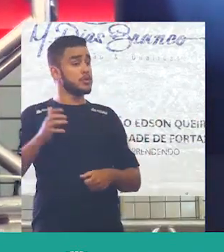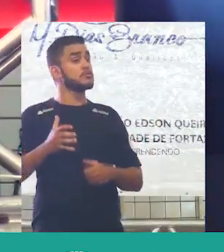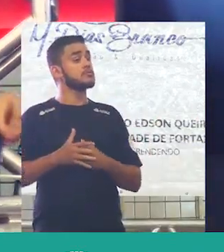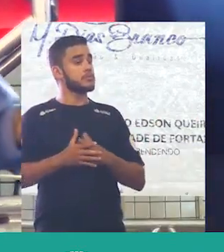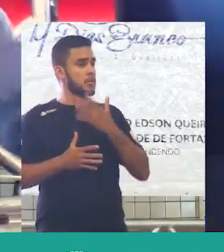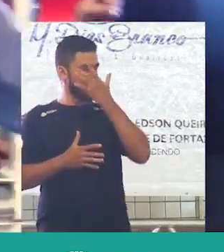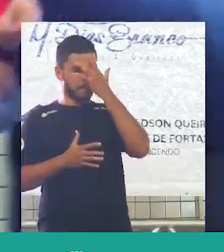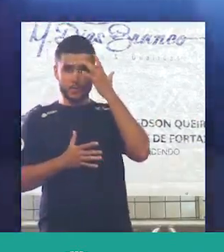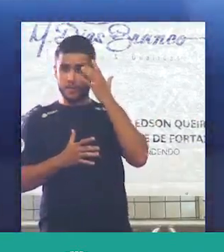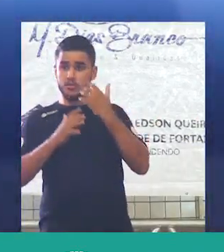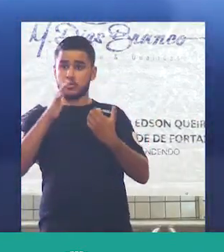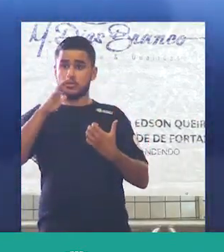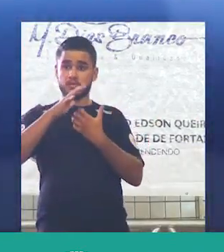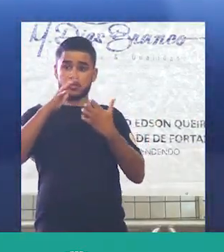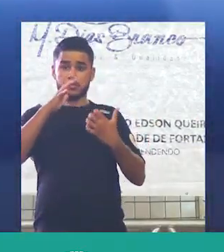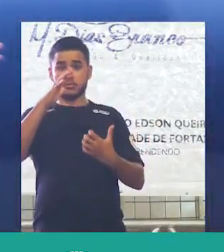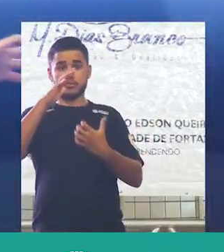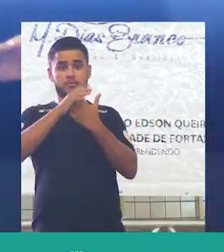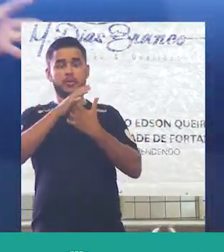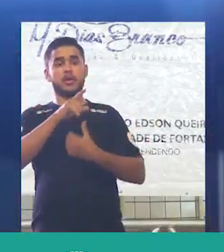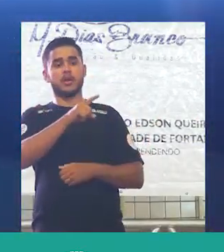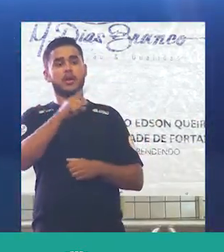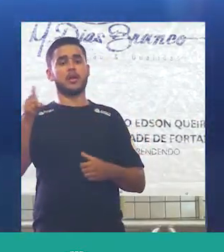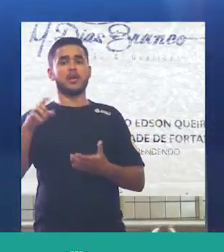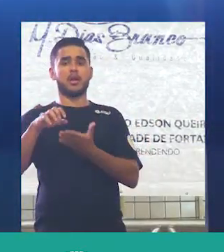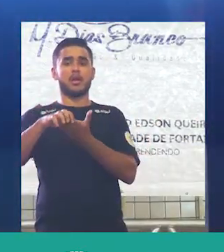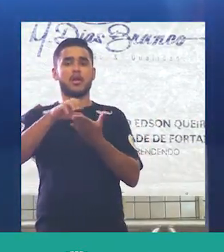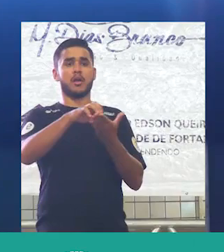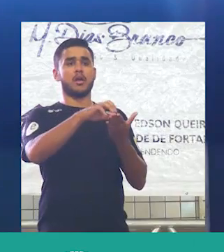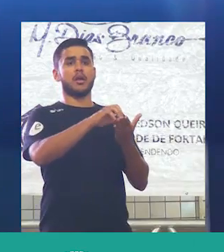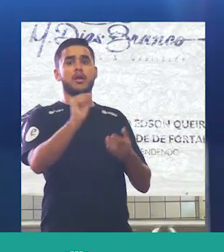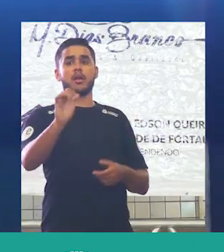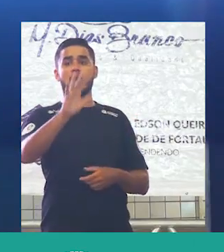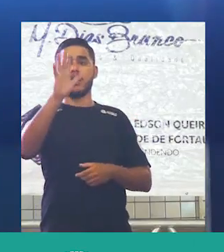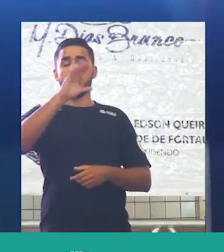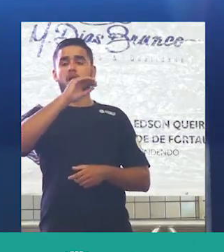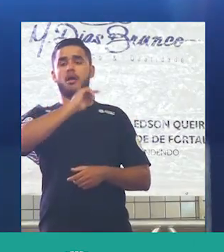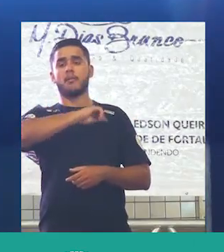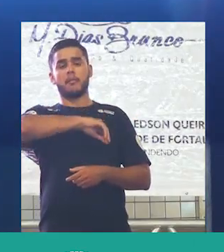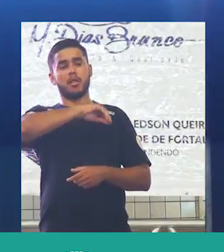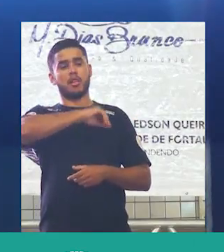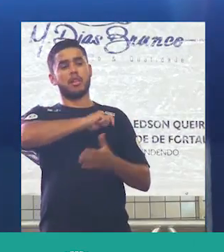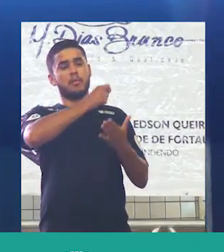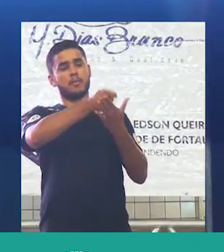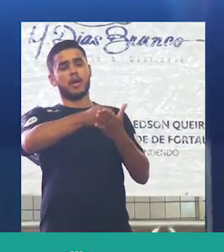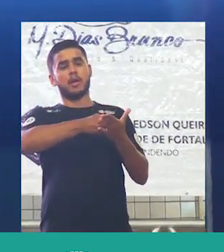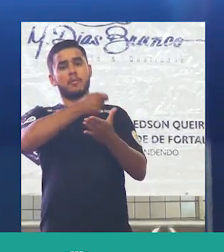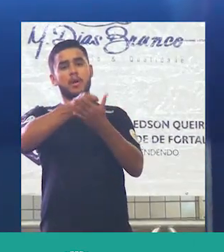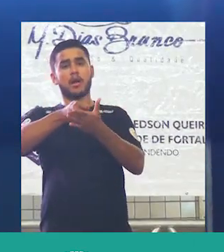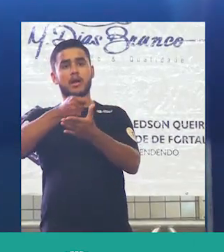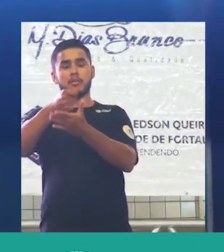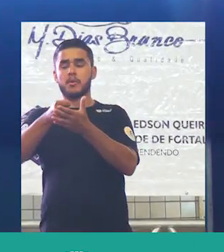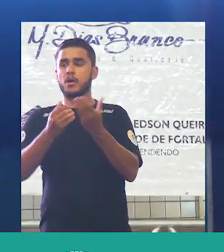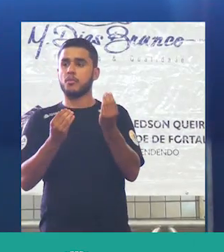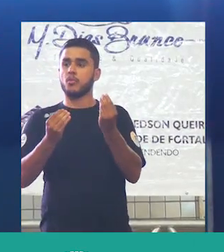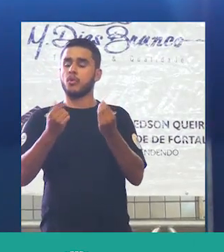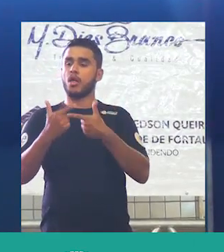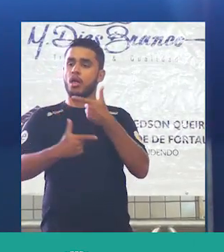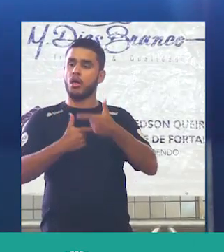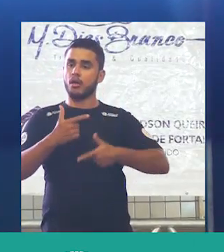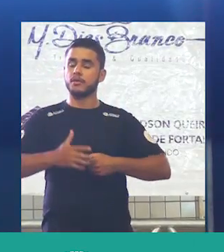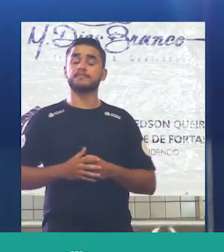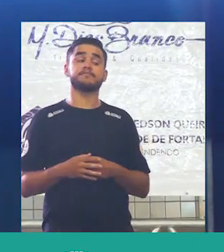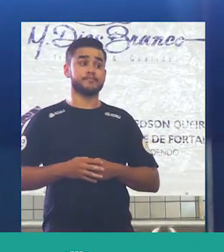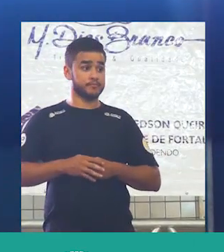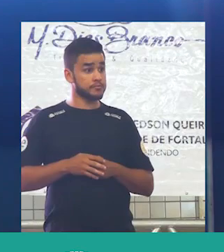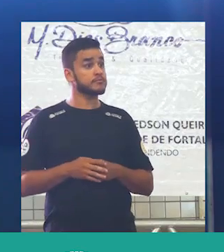do empresário, que diz que trabalhador é caro demais, que manter trabalhador no Brasil é caro demais.